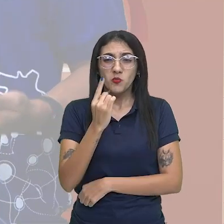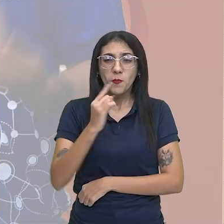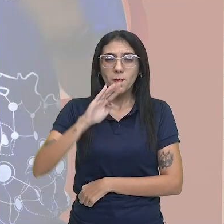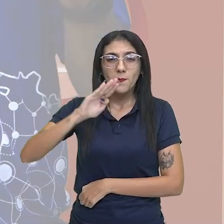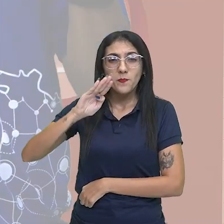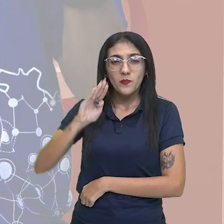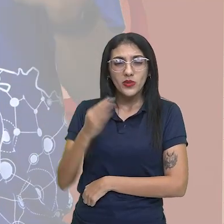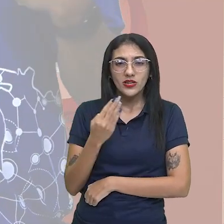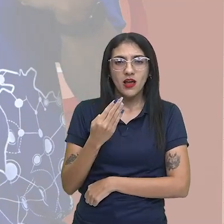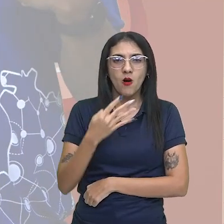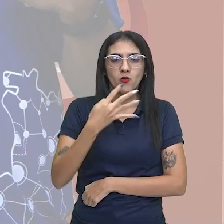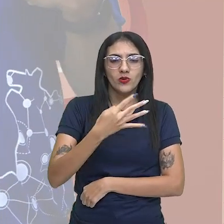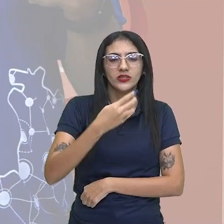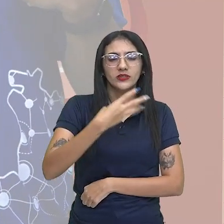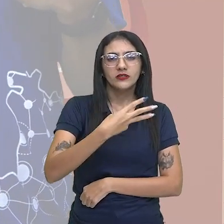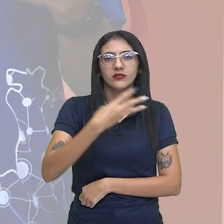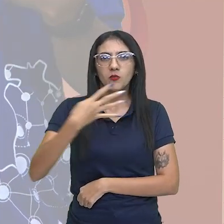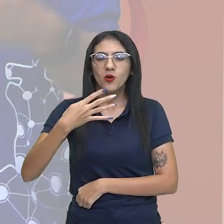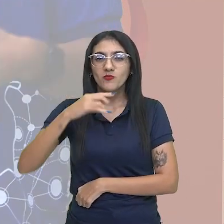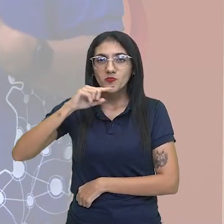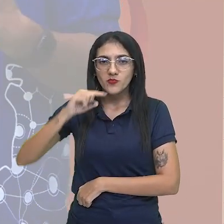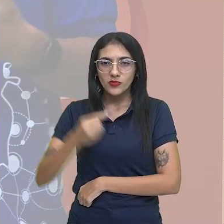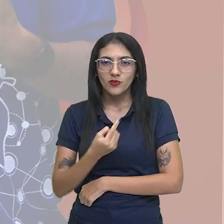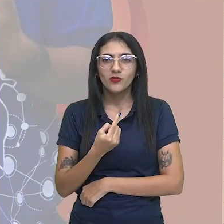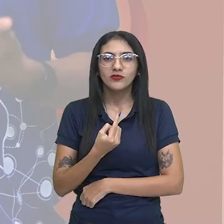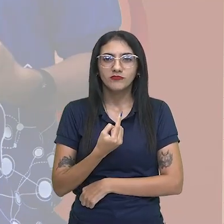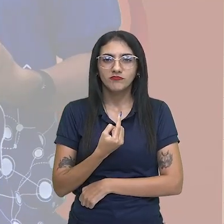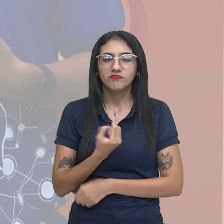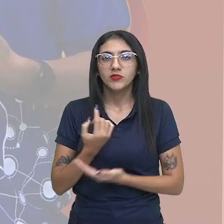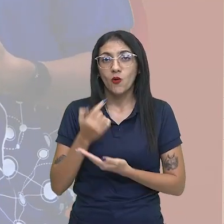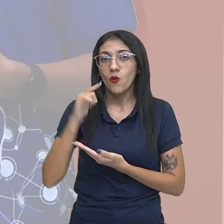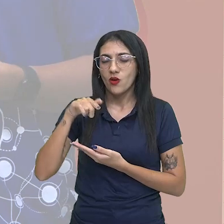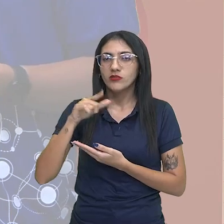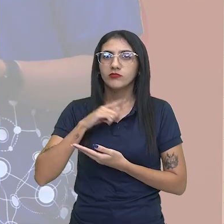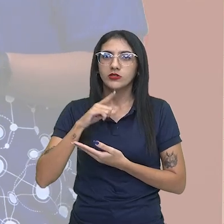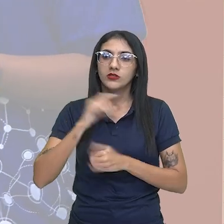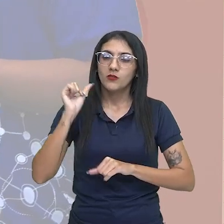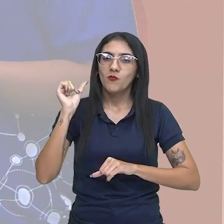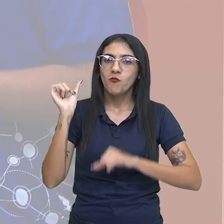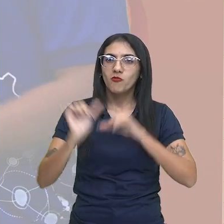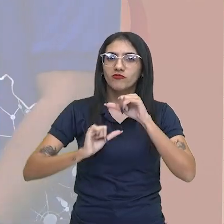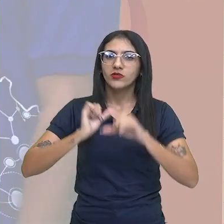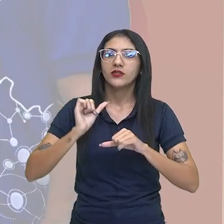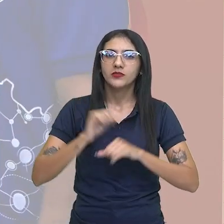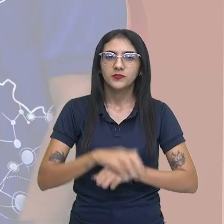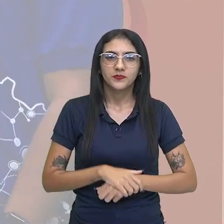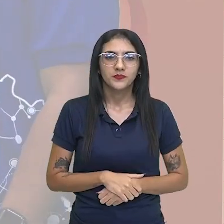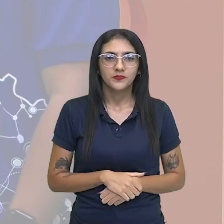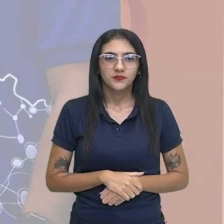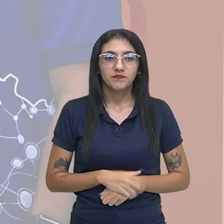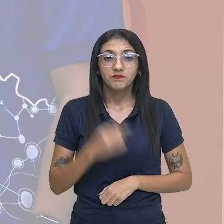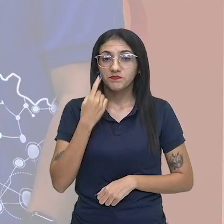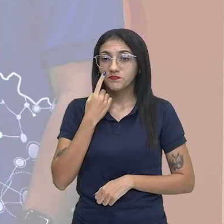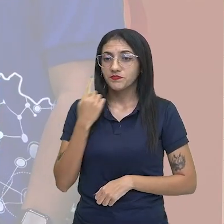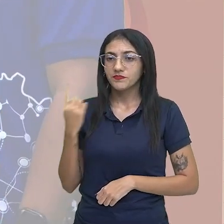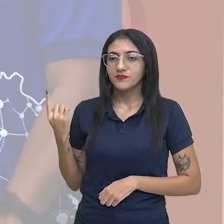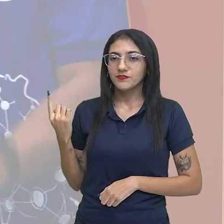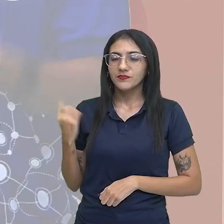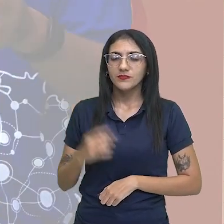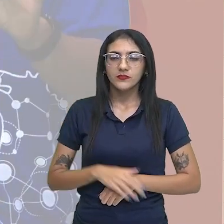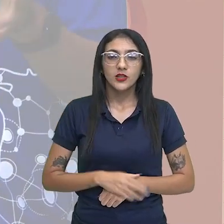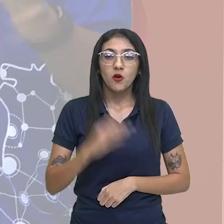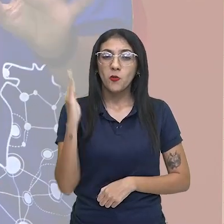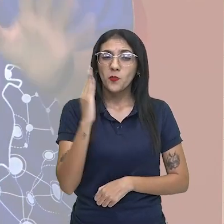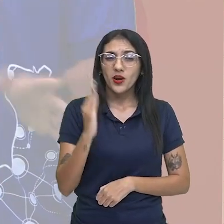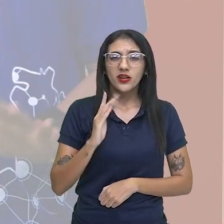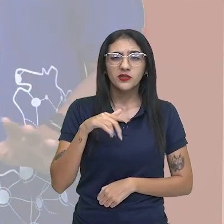pessoas compartilhando aquele país, né? Então aconteceu essa mudança aí, o território brasileiro segue em 6º lugar, né, cerca